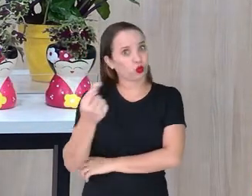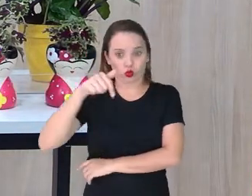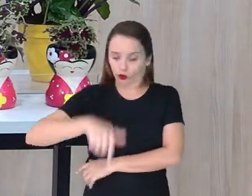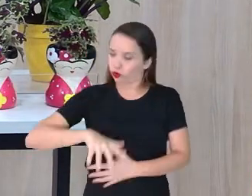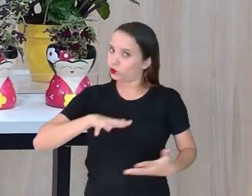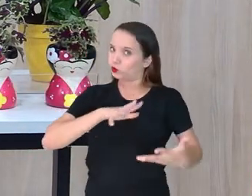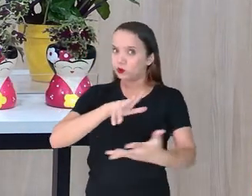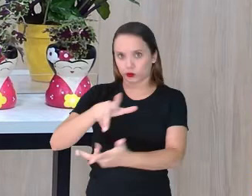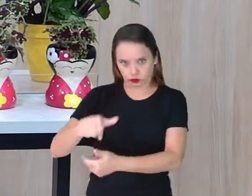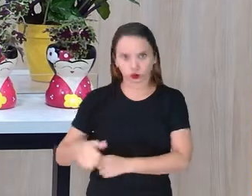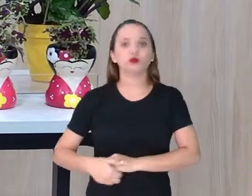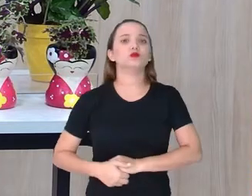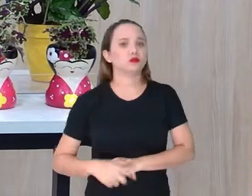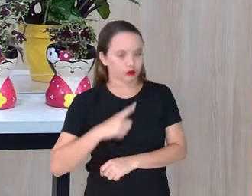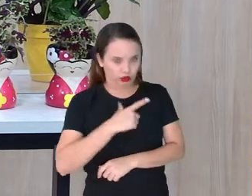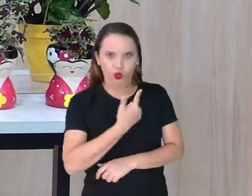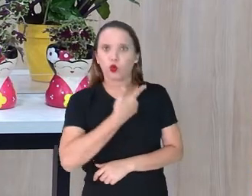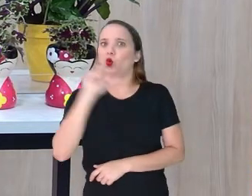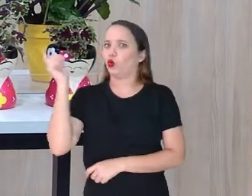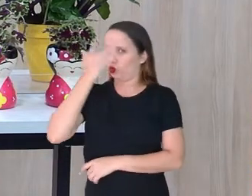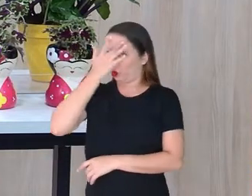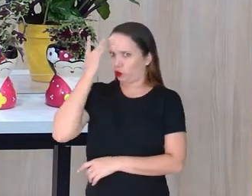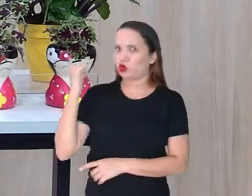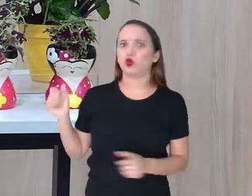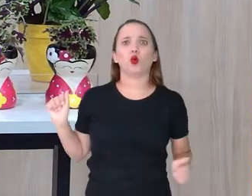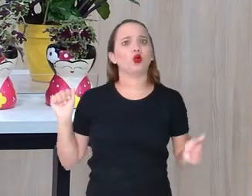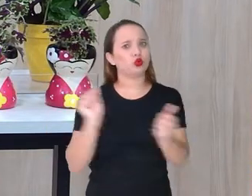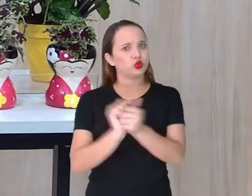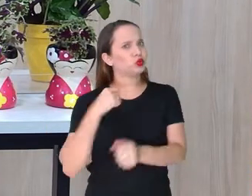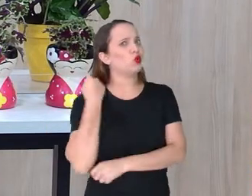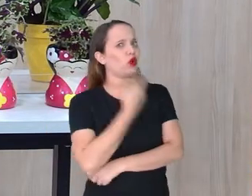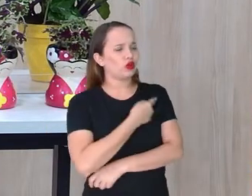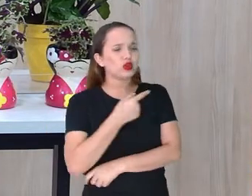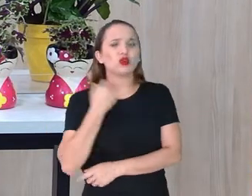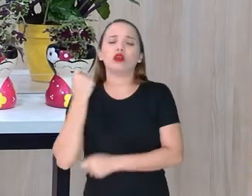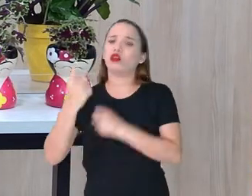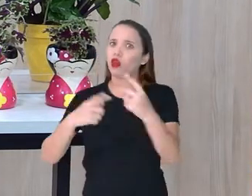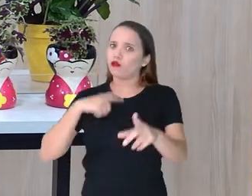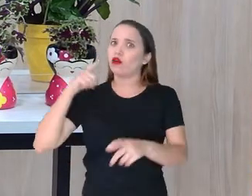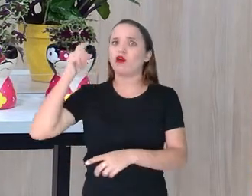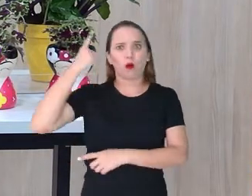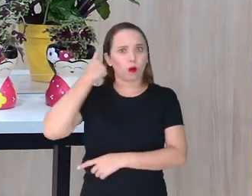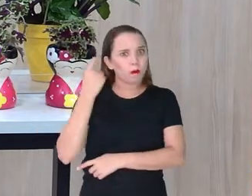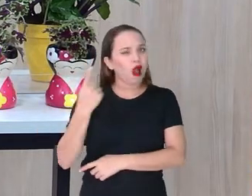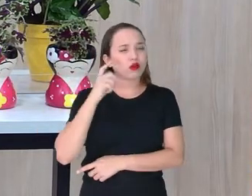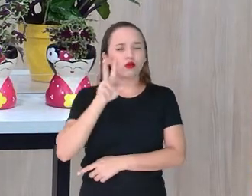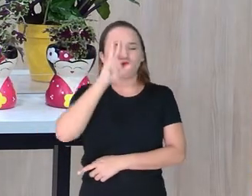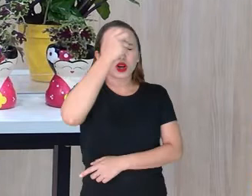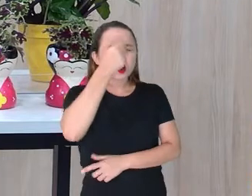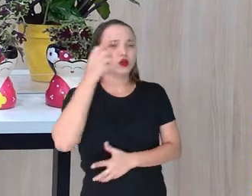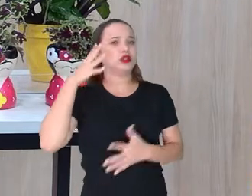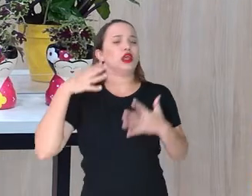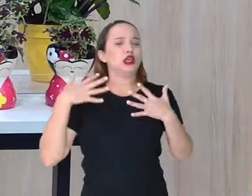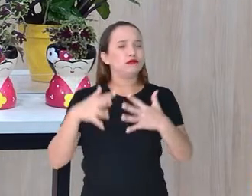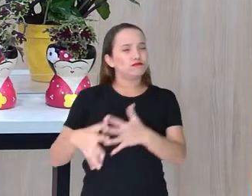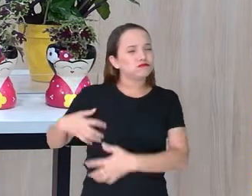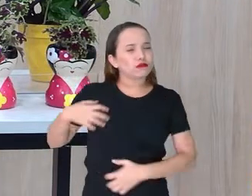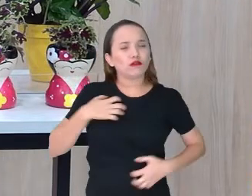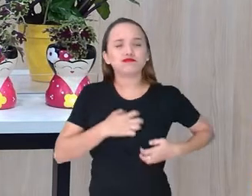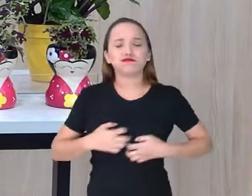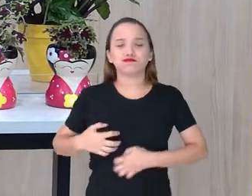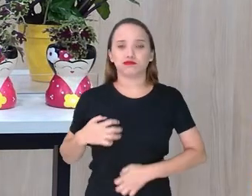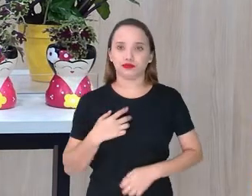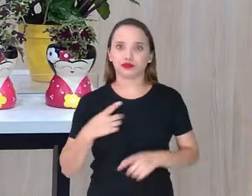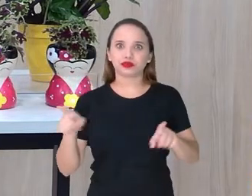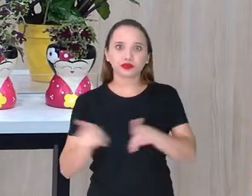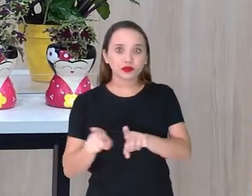mundo, né? Estamos rodeados de várias pessoas e pessoas que não podem estar escutando tanto esse barulho. E também nós temos aqui o Dia